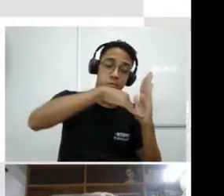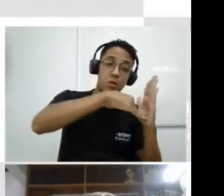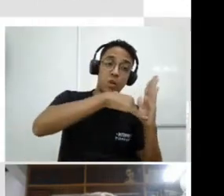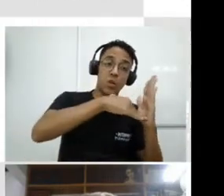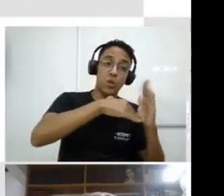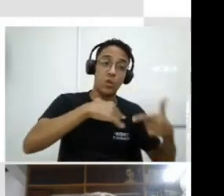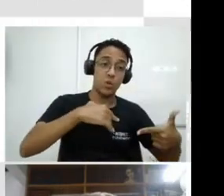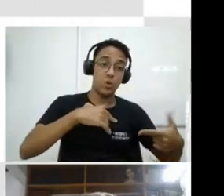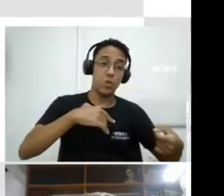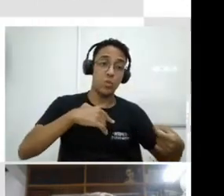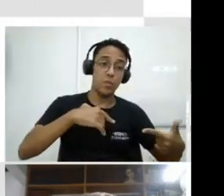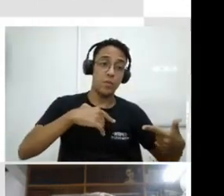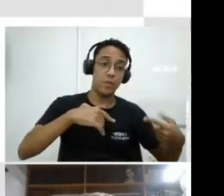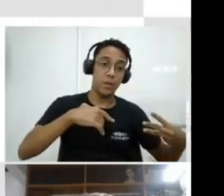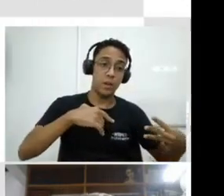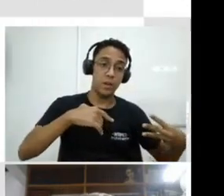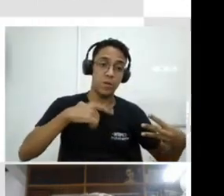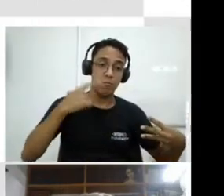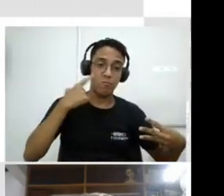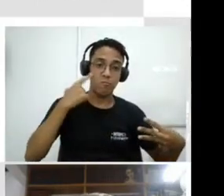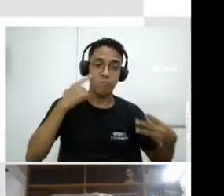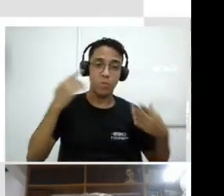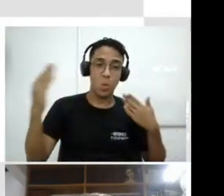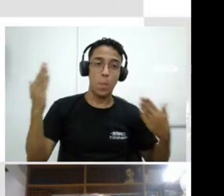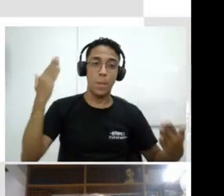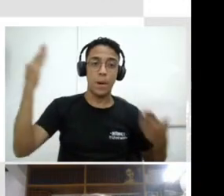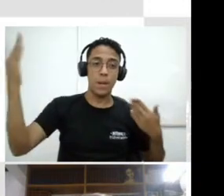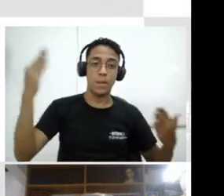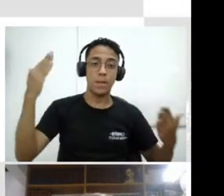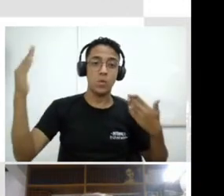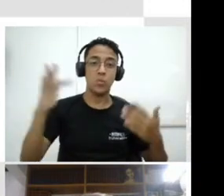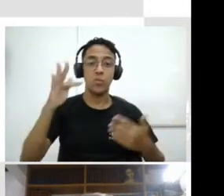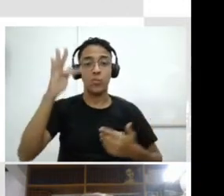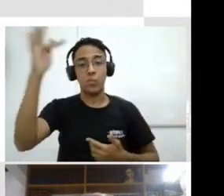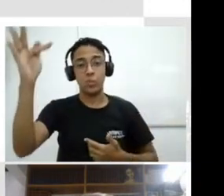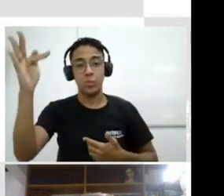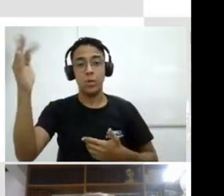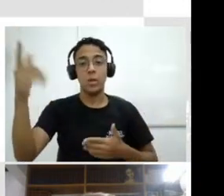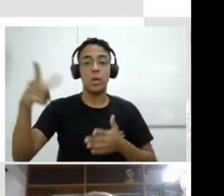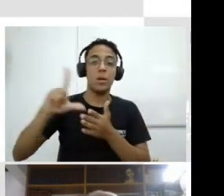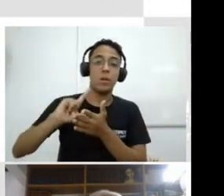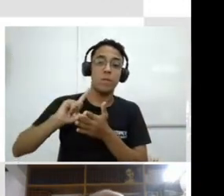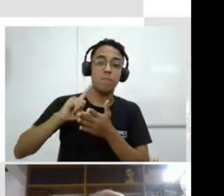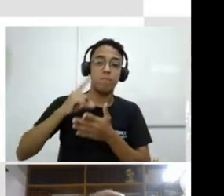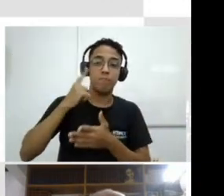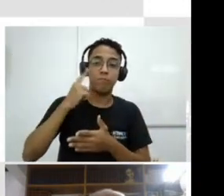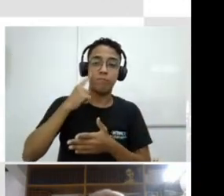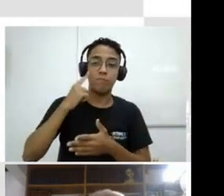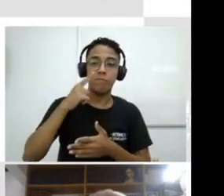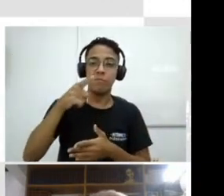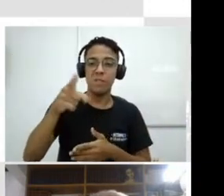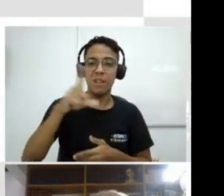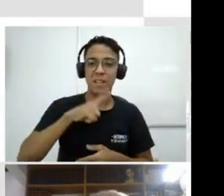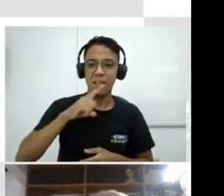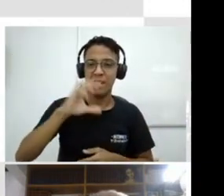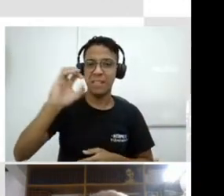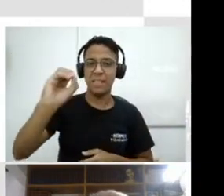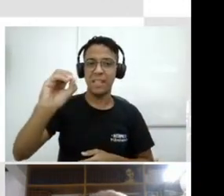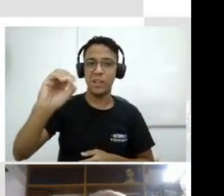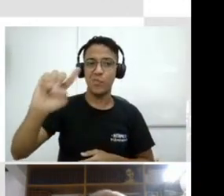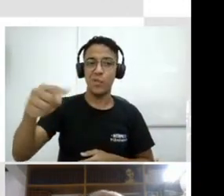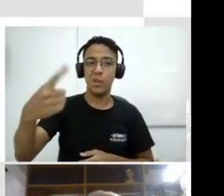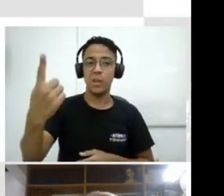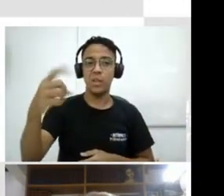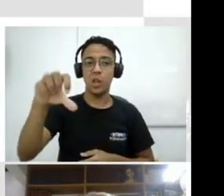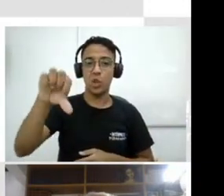0,04, lembra? Muito bem, se nós passarmos agora para 1970 a 2023, nós estamos em 0,19 graus Celsius por